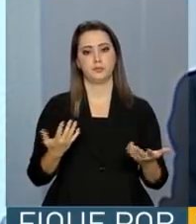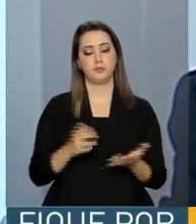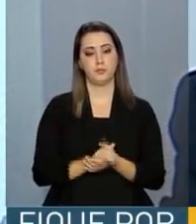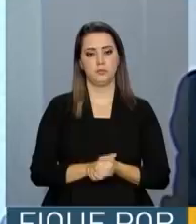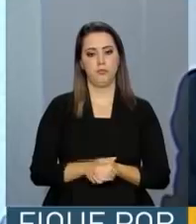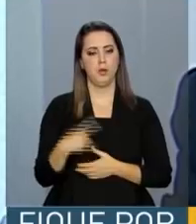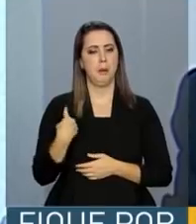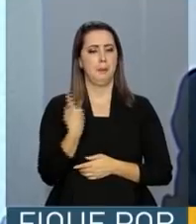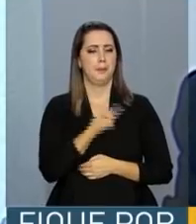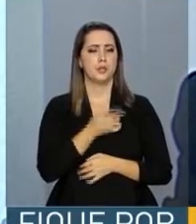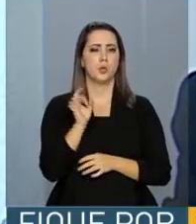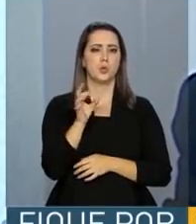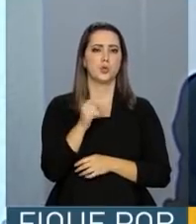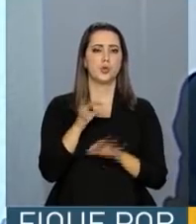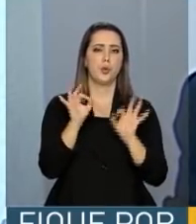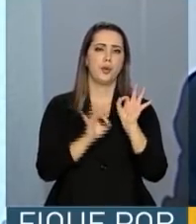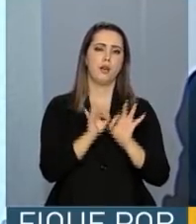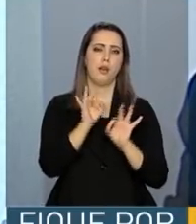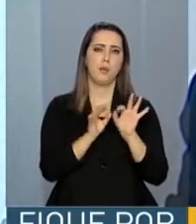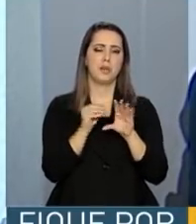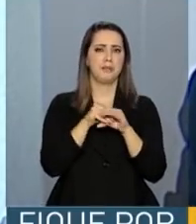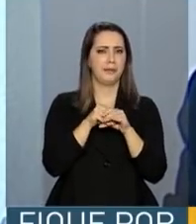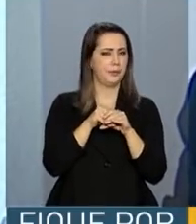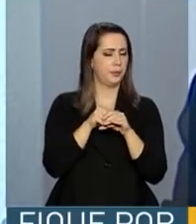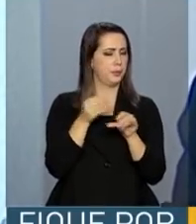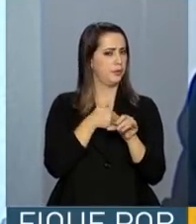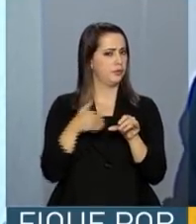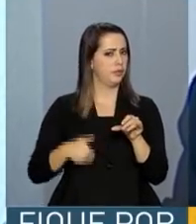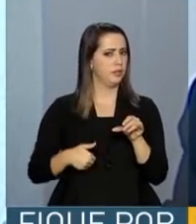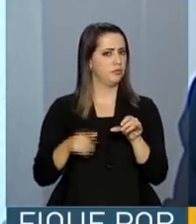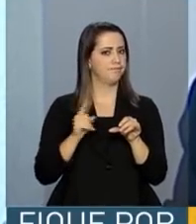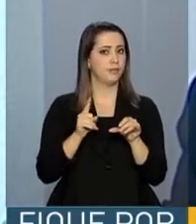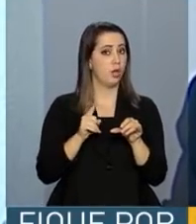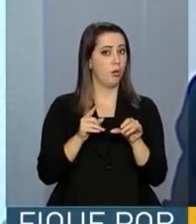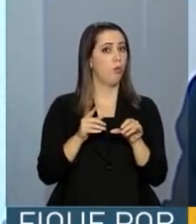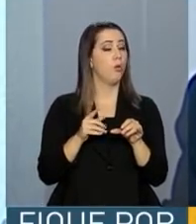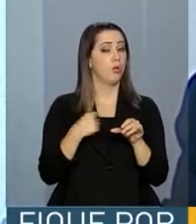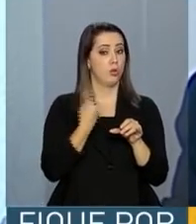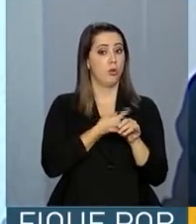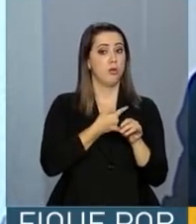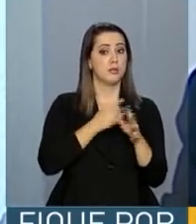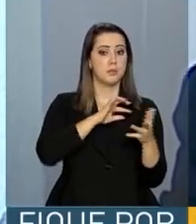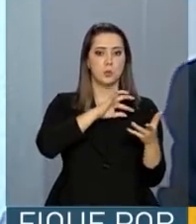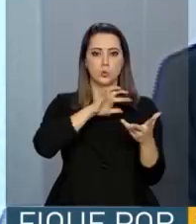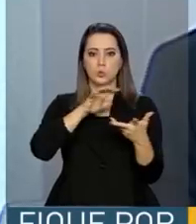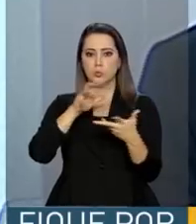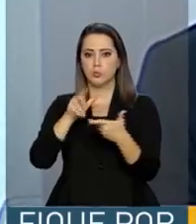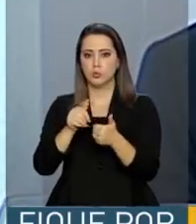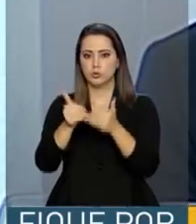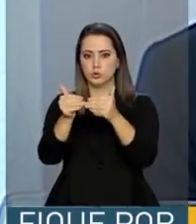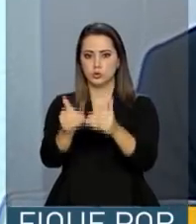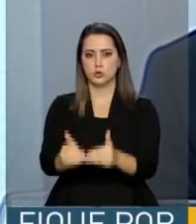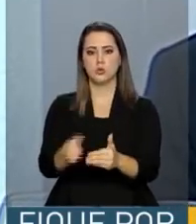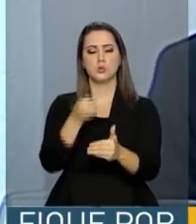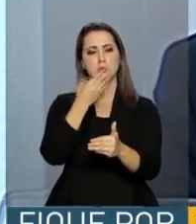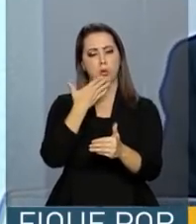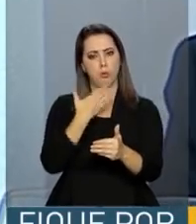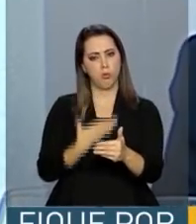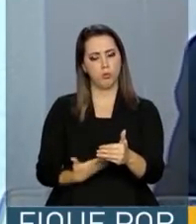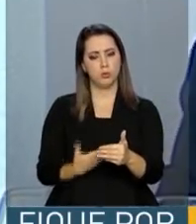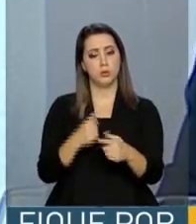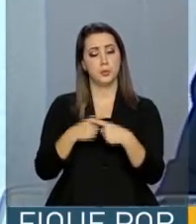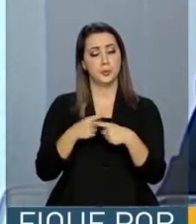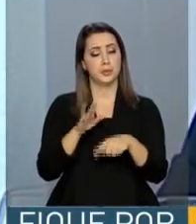convenhamos no plano interno no plano internacional nós tivemos também uma boa presença porque foi precisamente